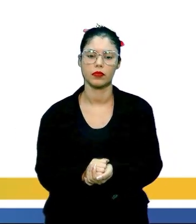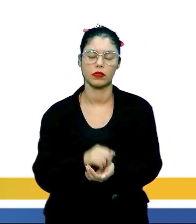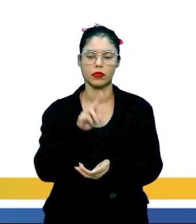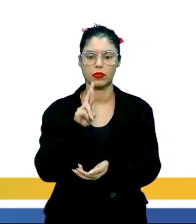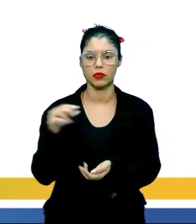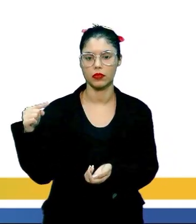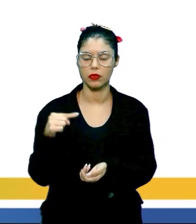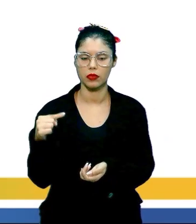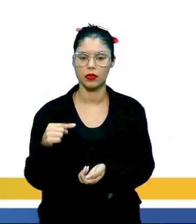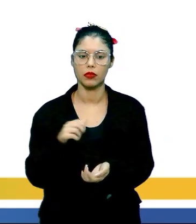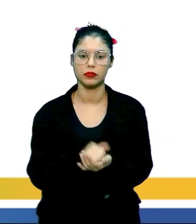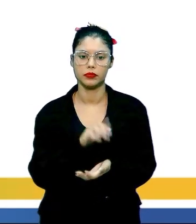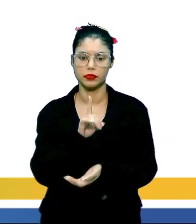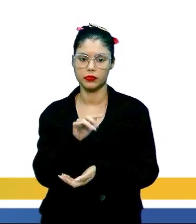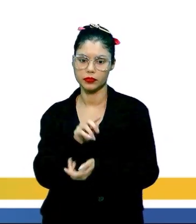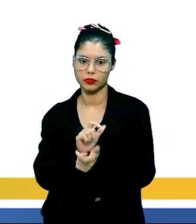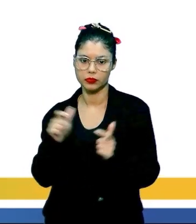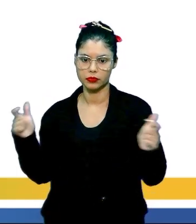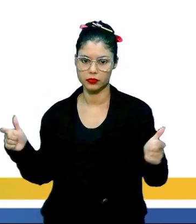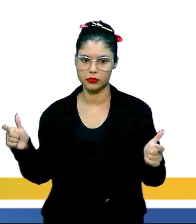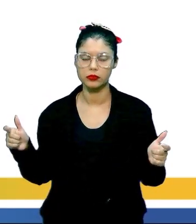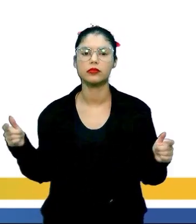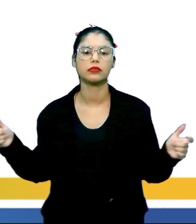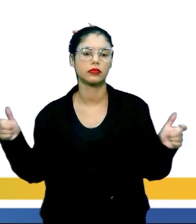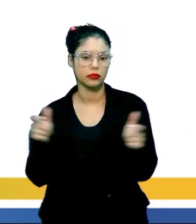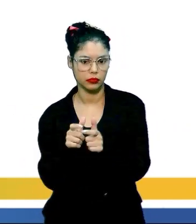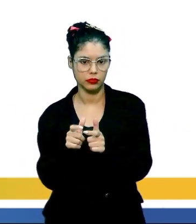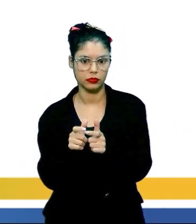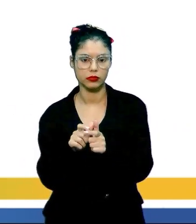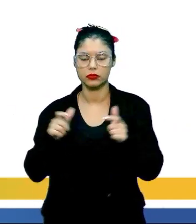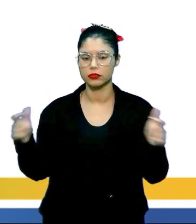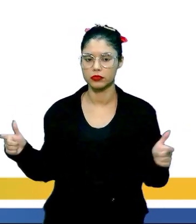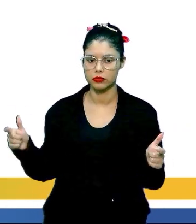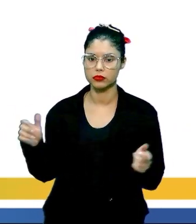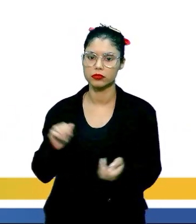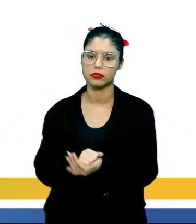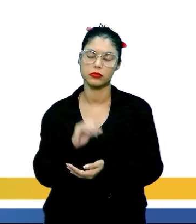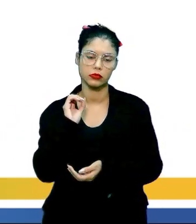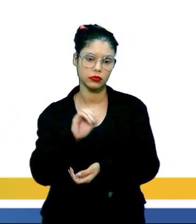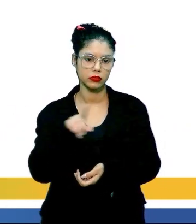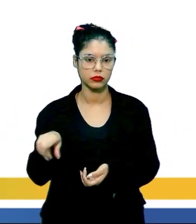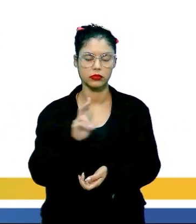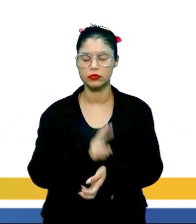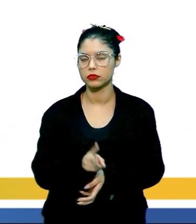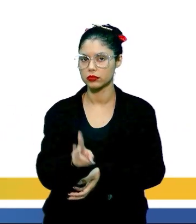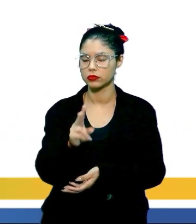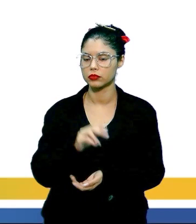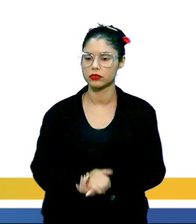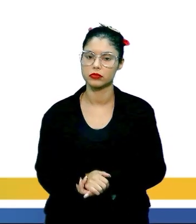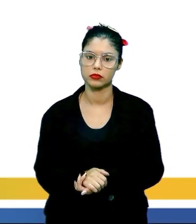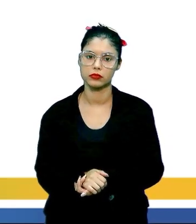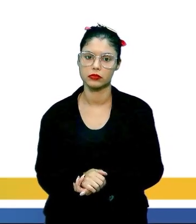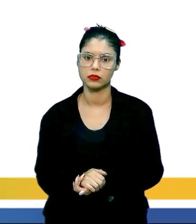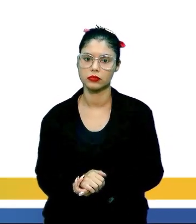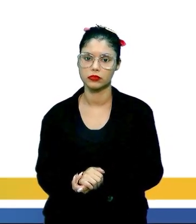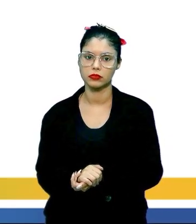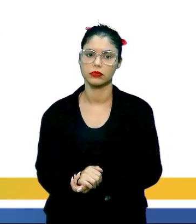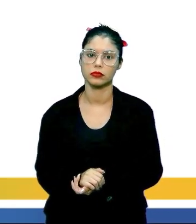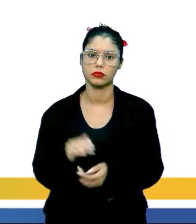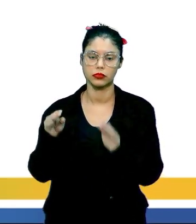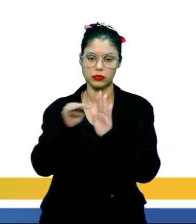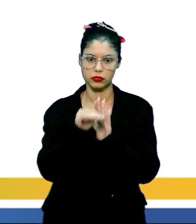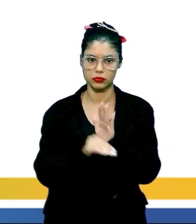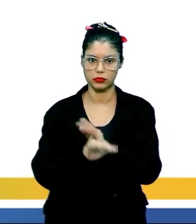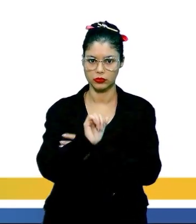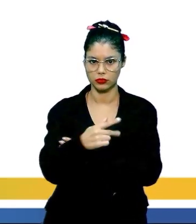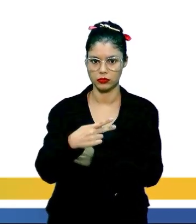Razão negativa, decrescente. Razão positiva, crescente. Razão nula, constante. Ok? As